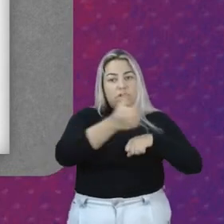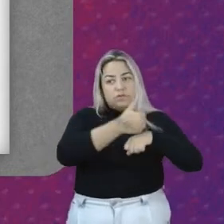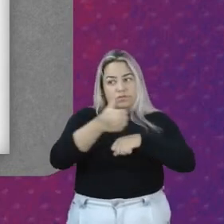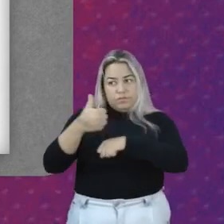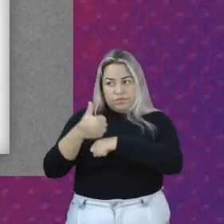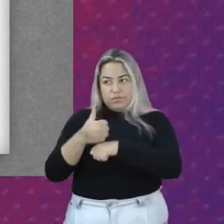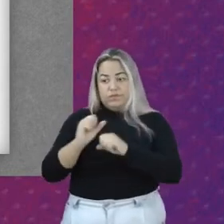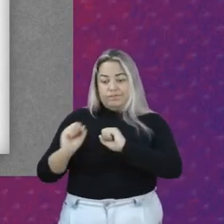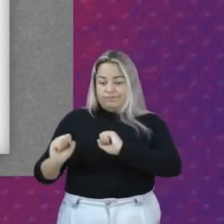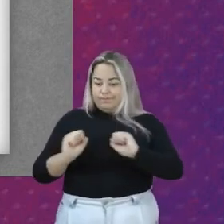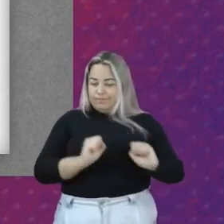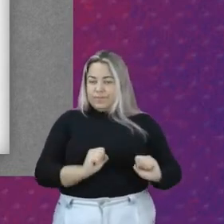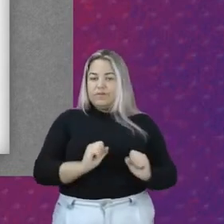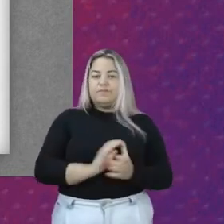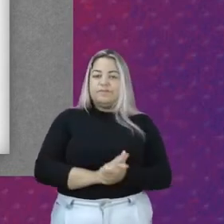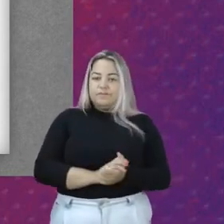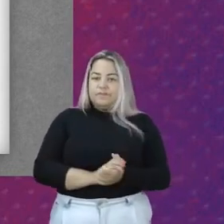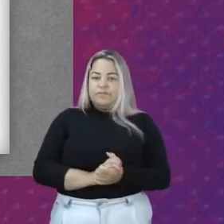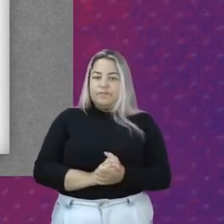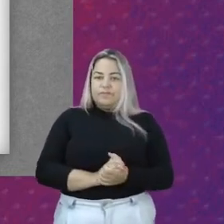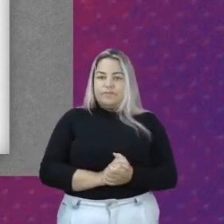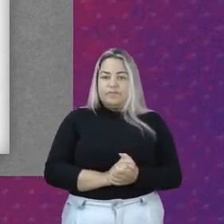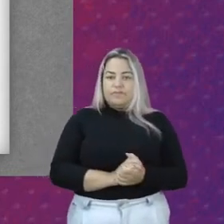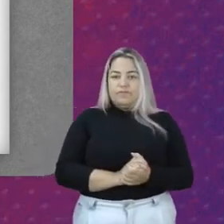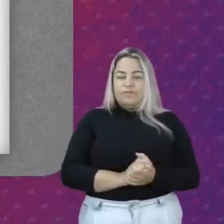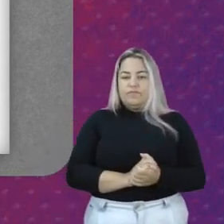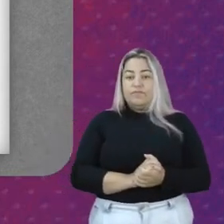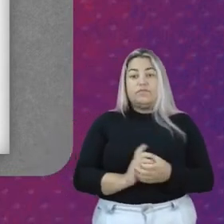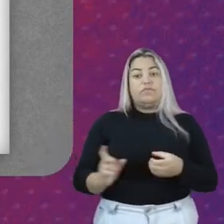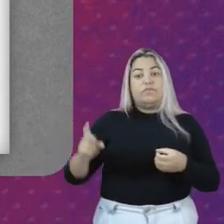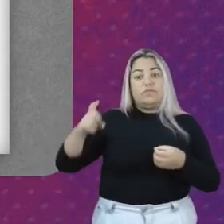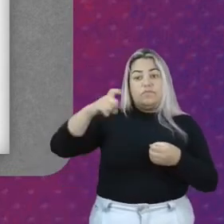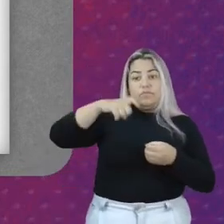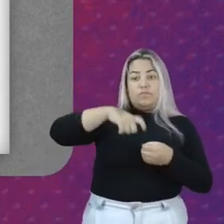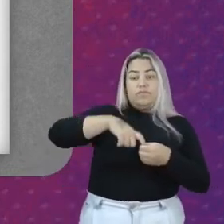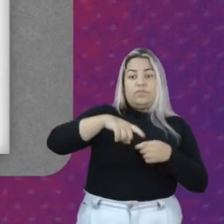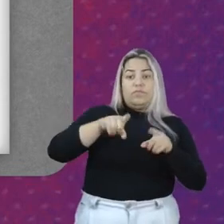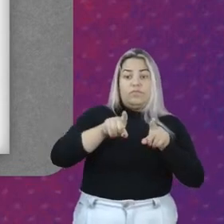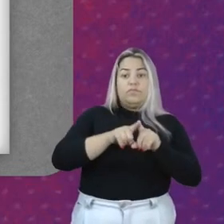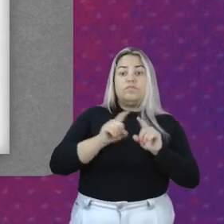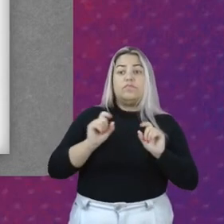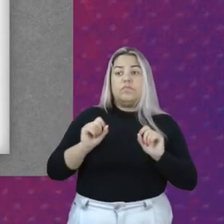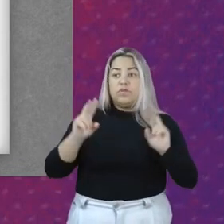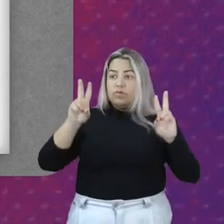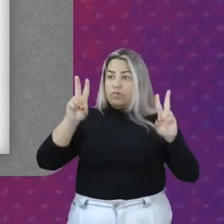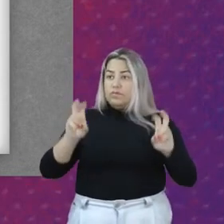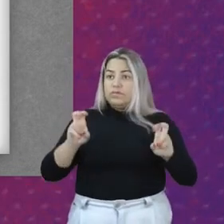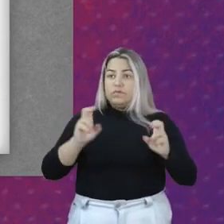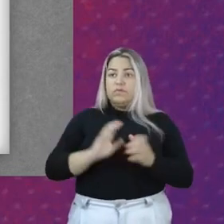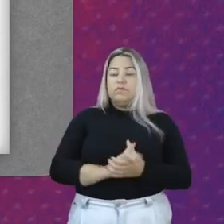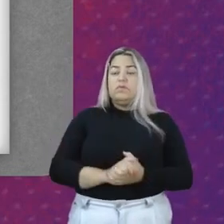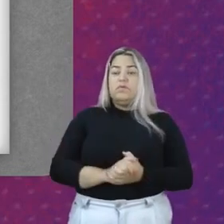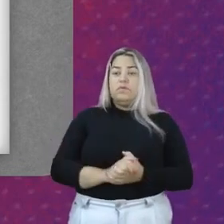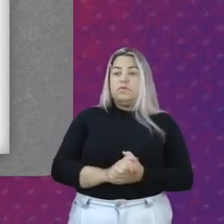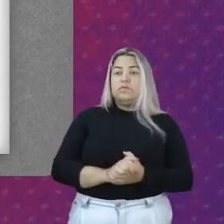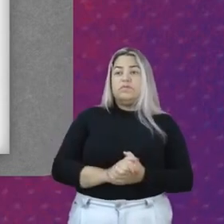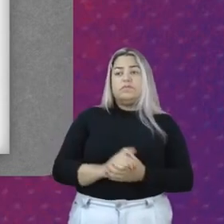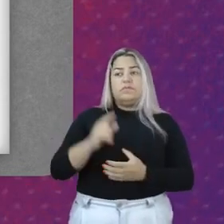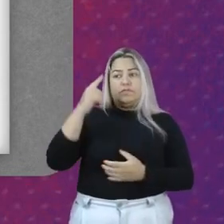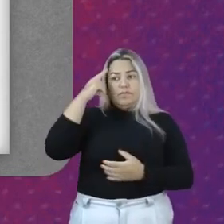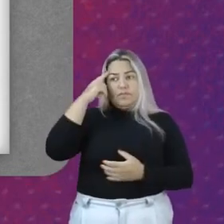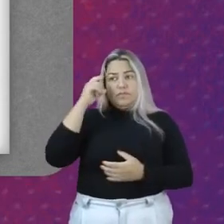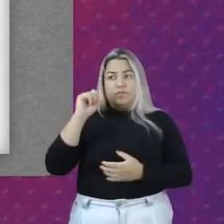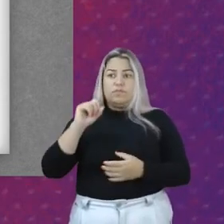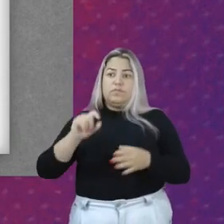poder. E também precisam ser reconhecidas por isso. Quando a gente pensa no direito à